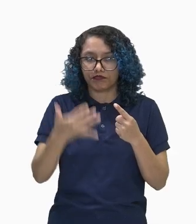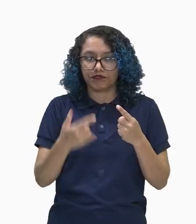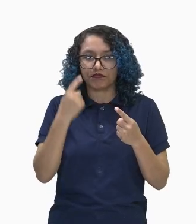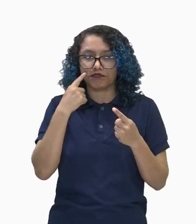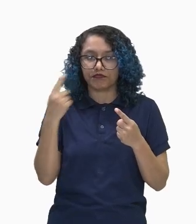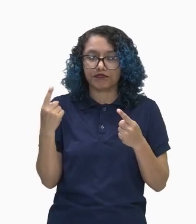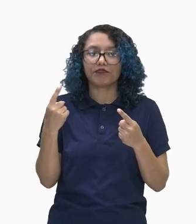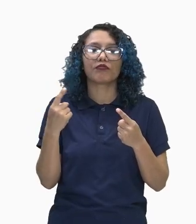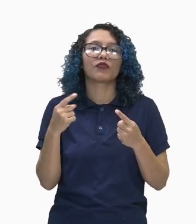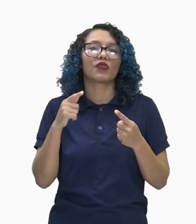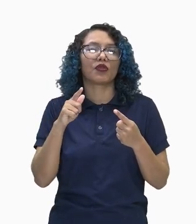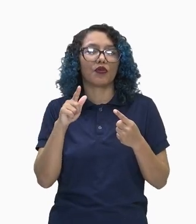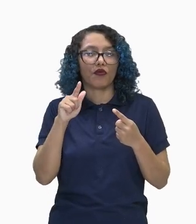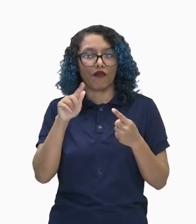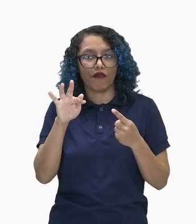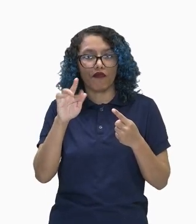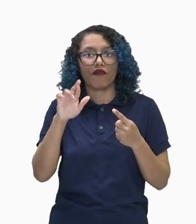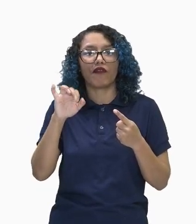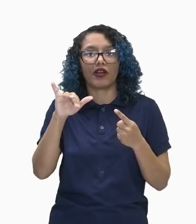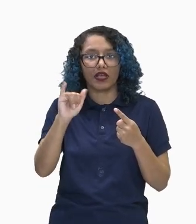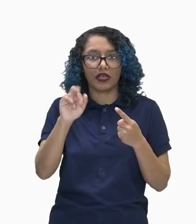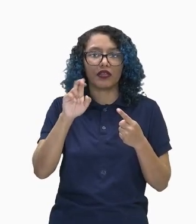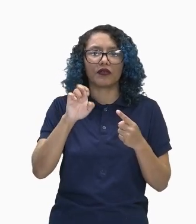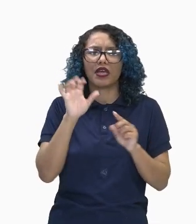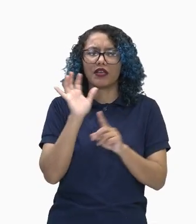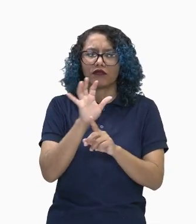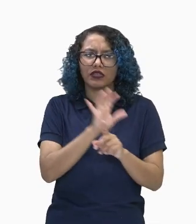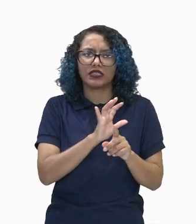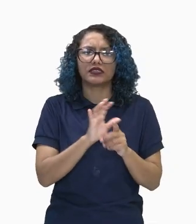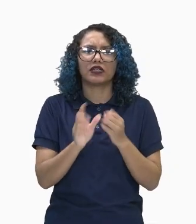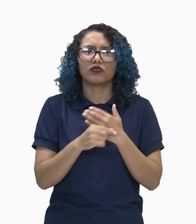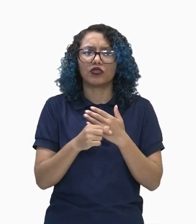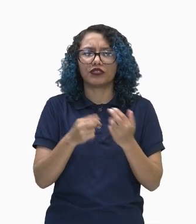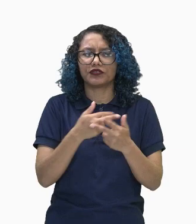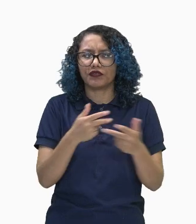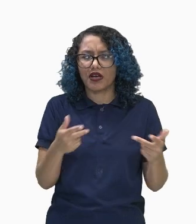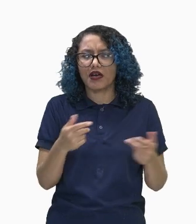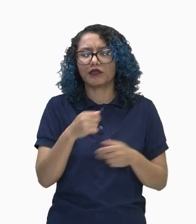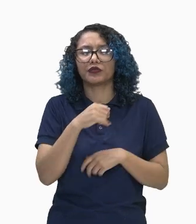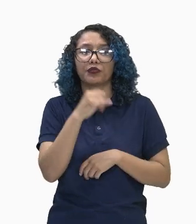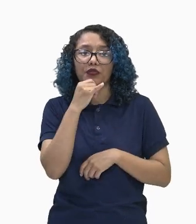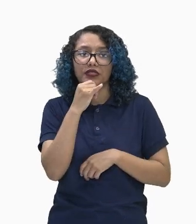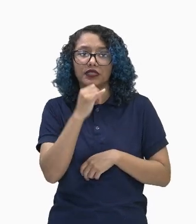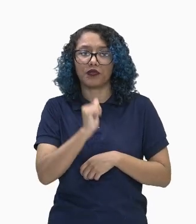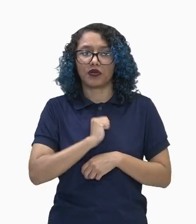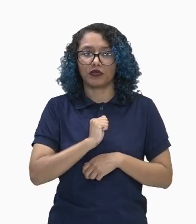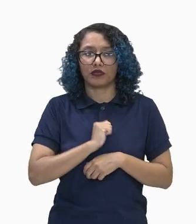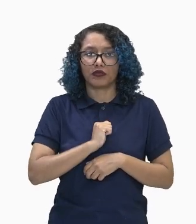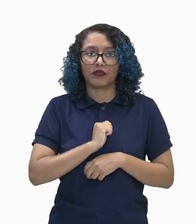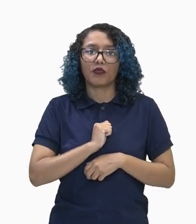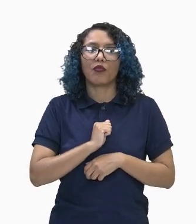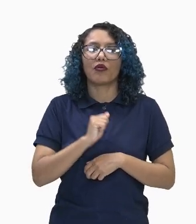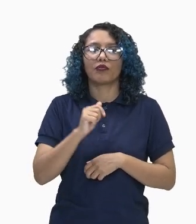Freire recebeu influência de vários autores, entre eles o antropólogo Franz Boas, o sociólogo